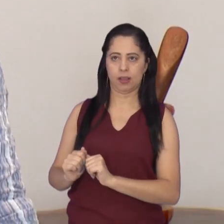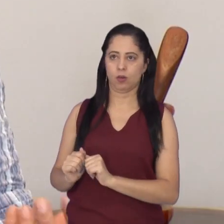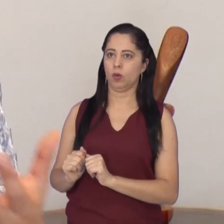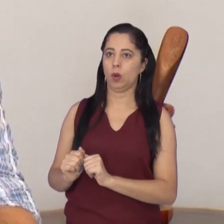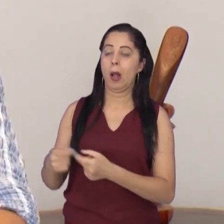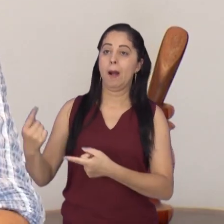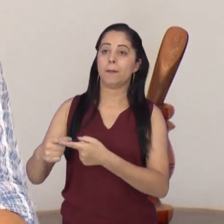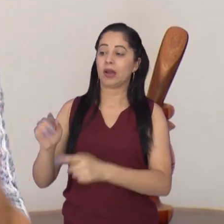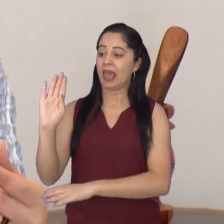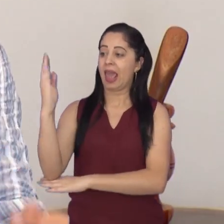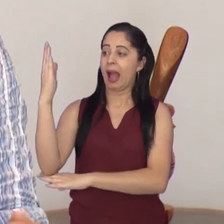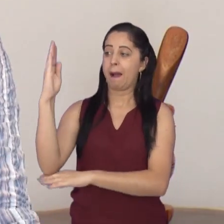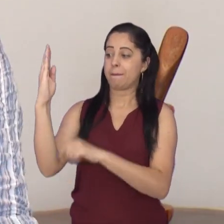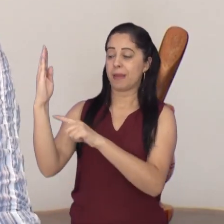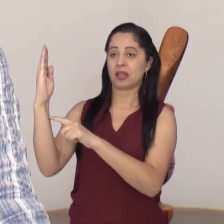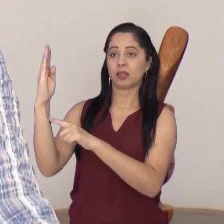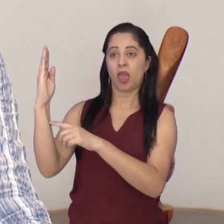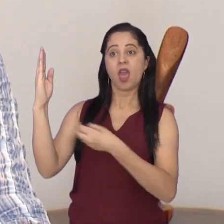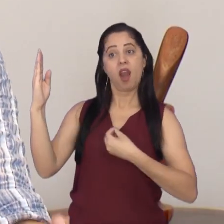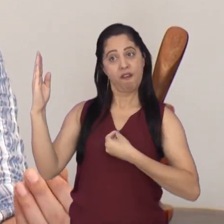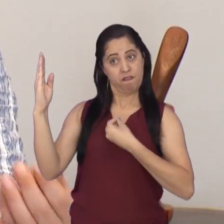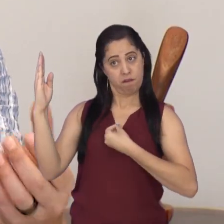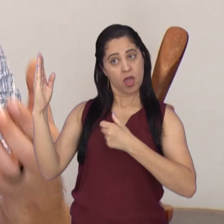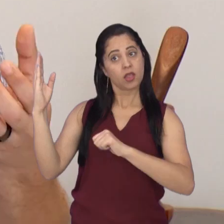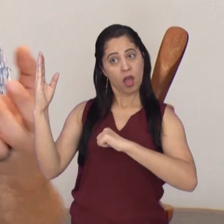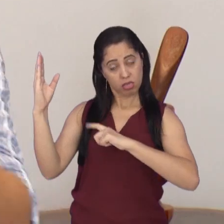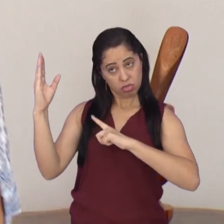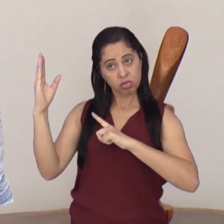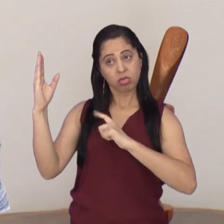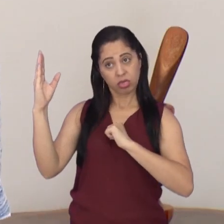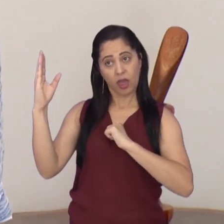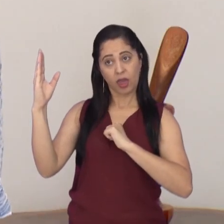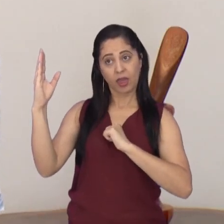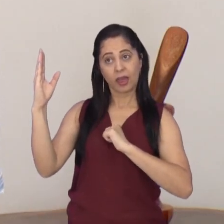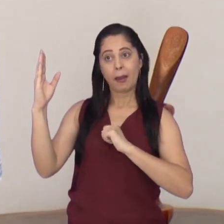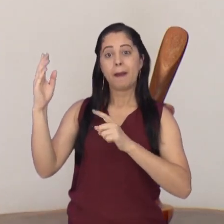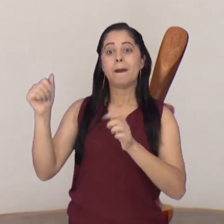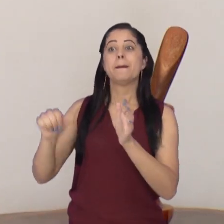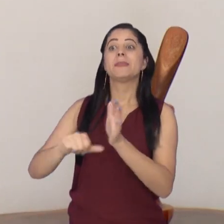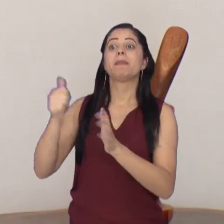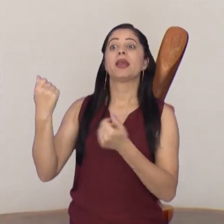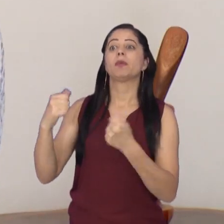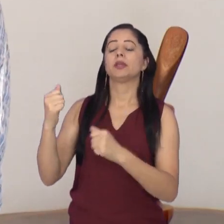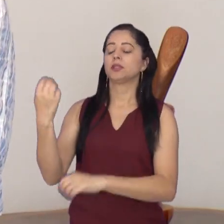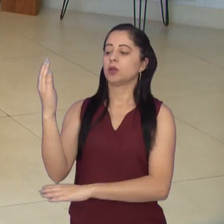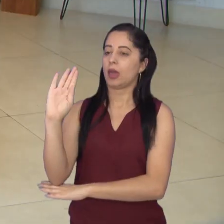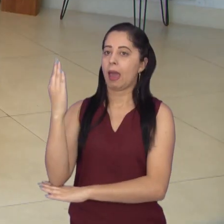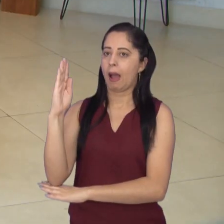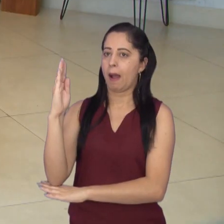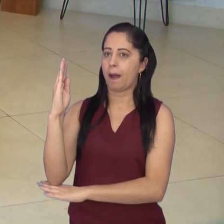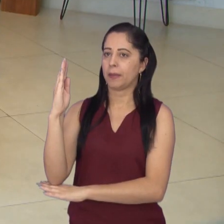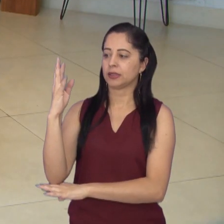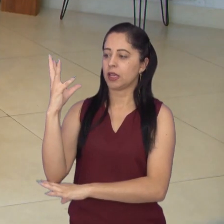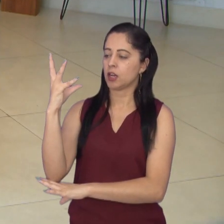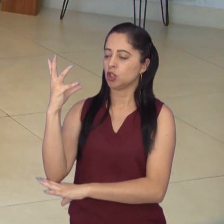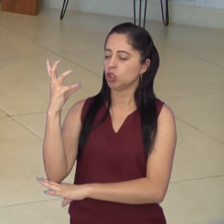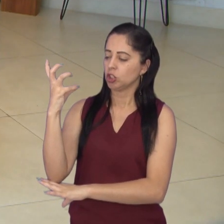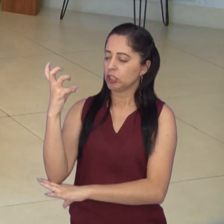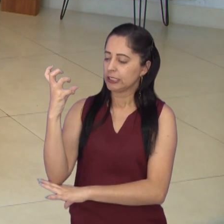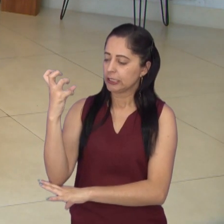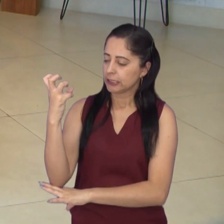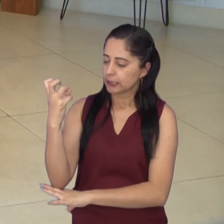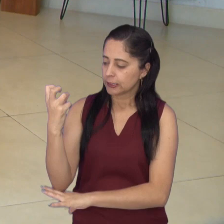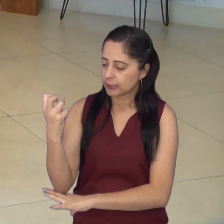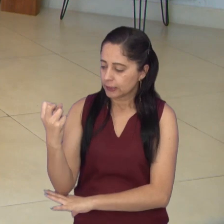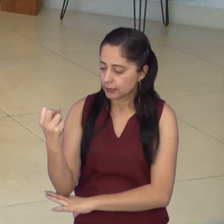viva, Até mesmo depois que ela chega num ponto de secagem, ela vai expandir, vai retrair. E